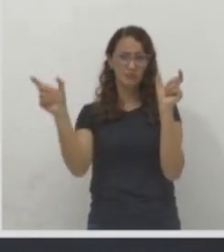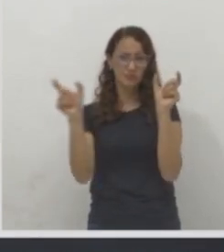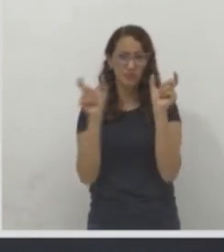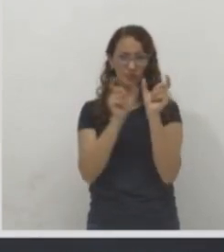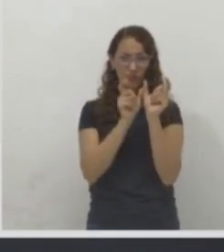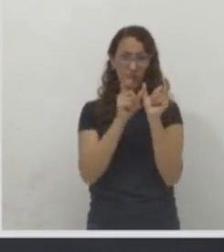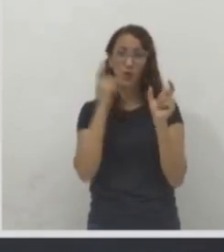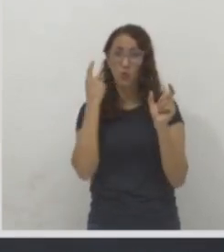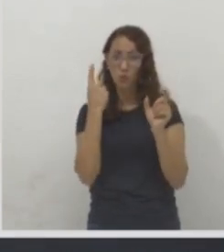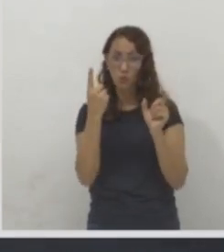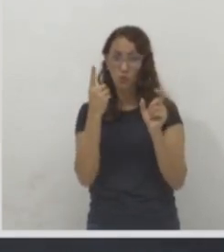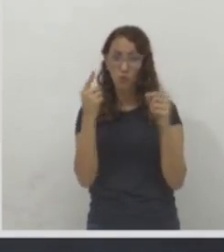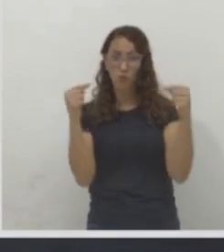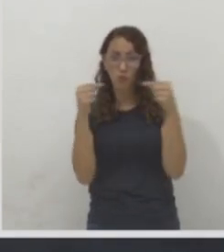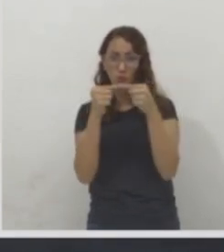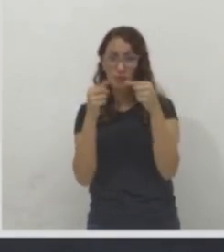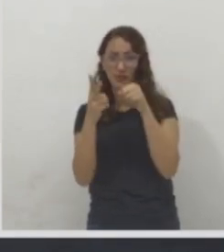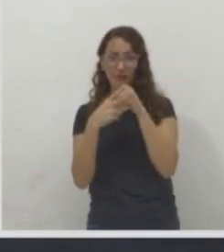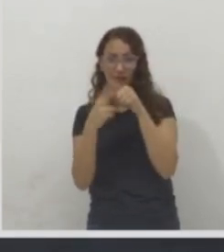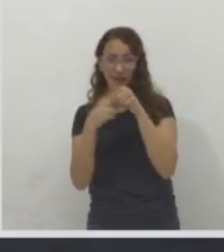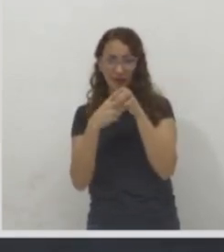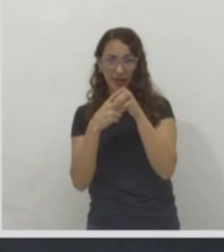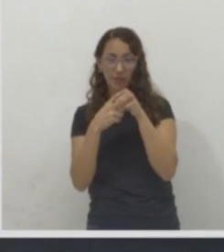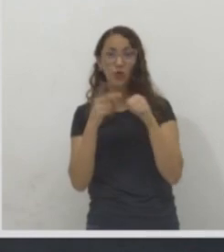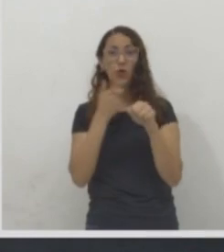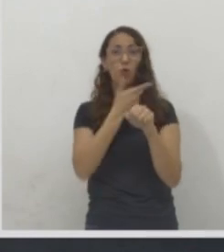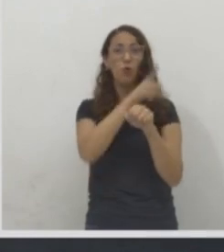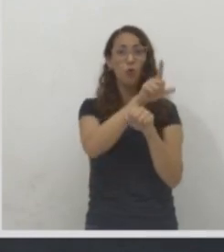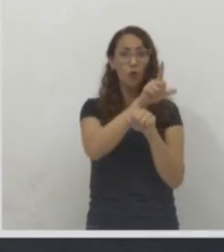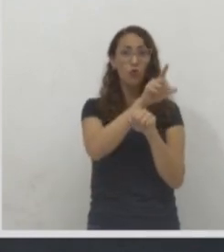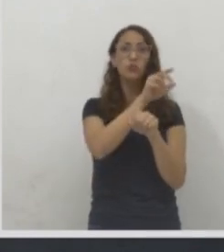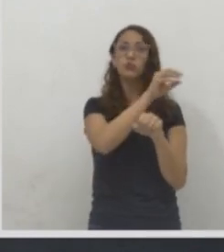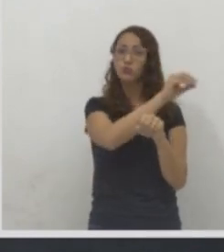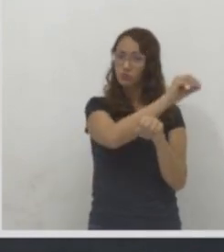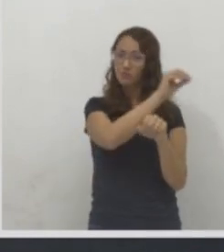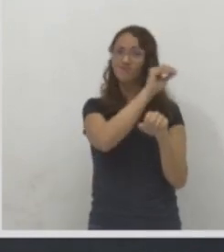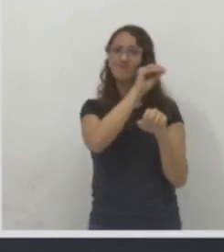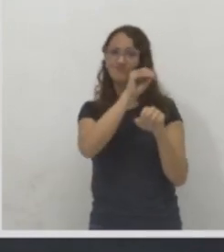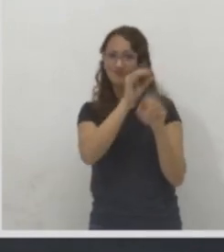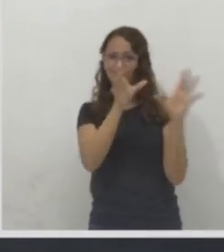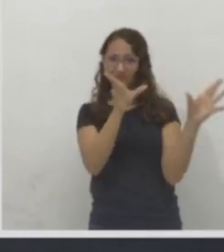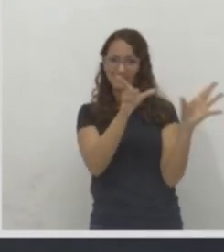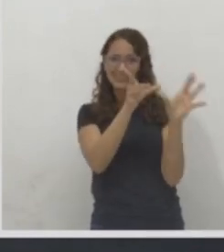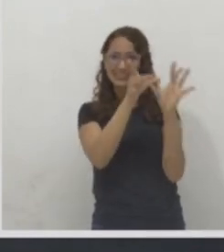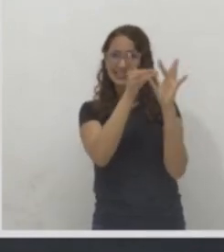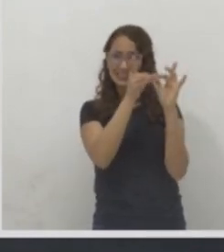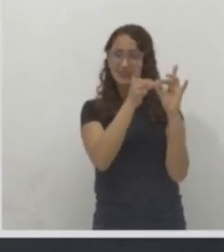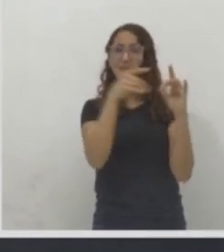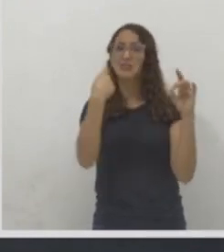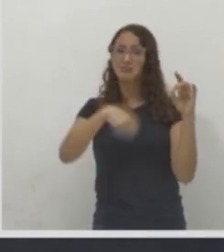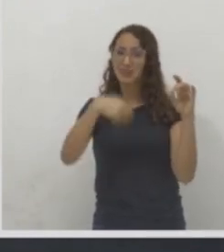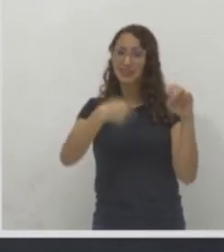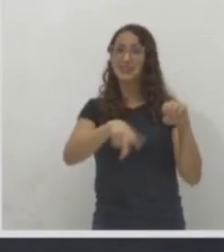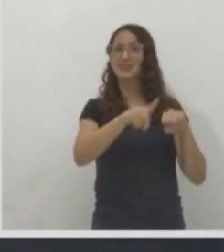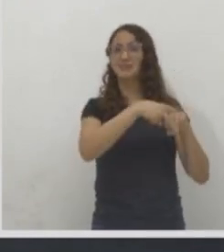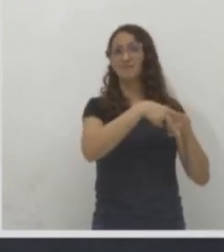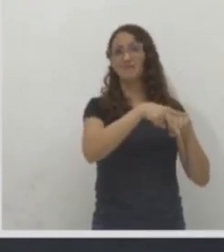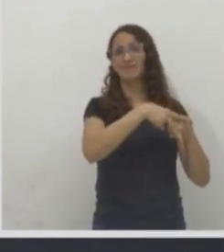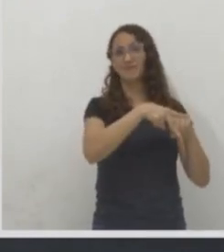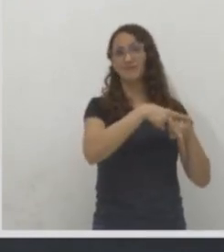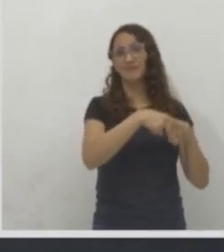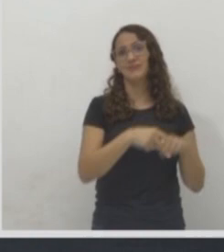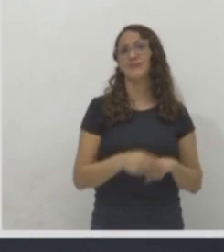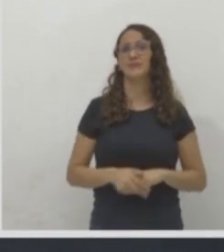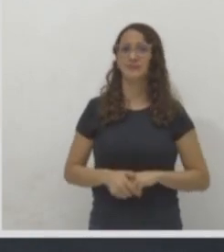vai se ligar ao verbo, mas por meio de uma preposição. Vai exigir essa preposição. E o que